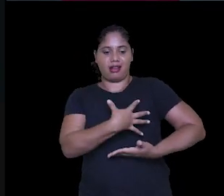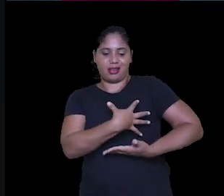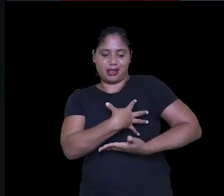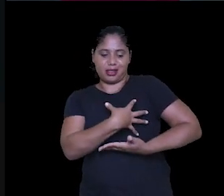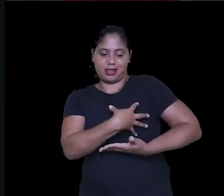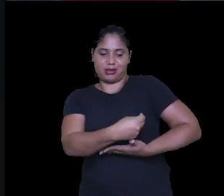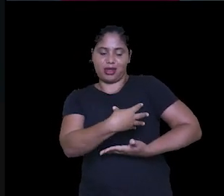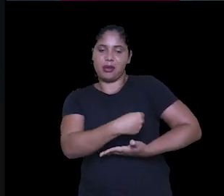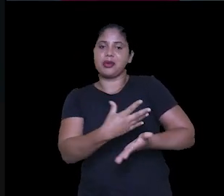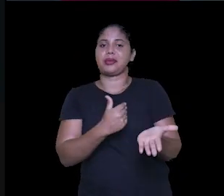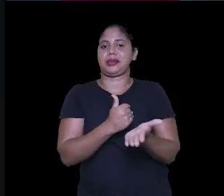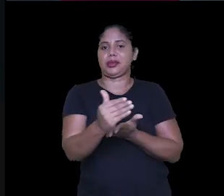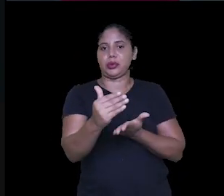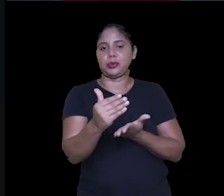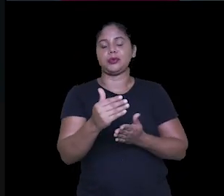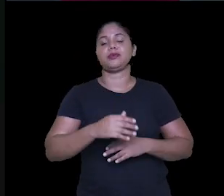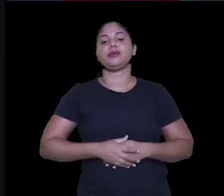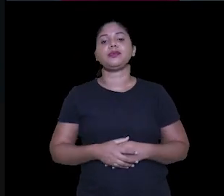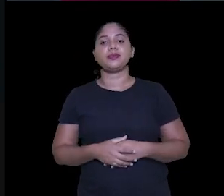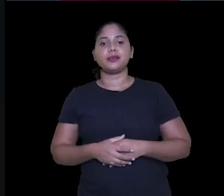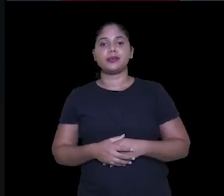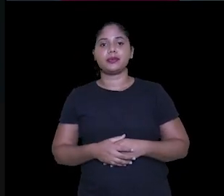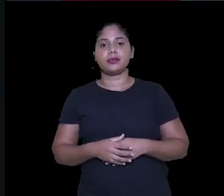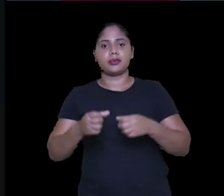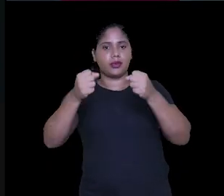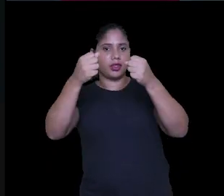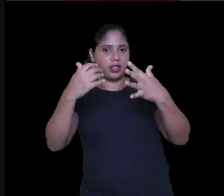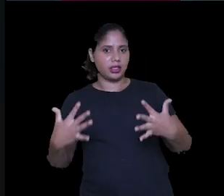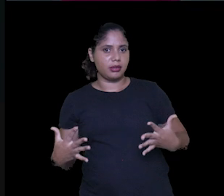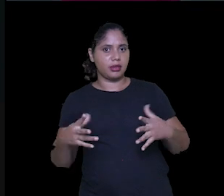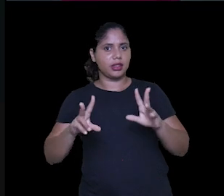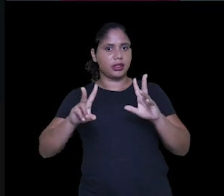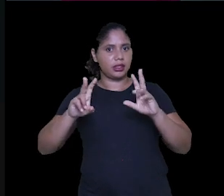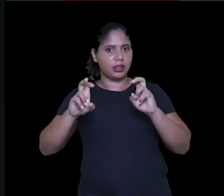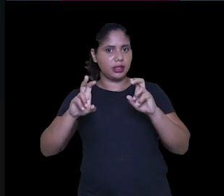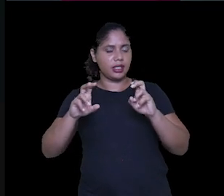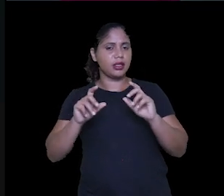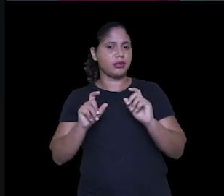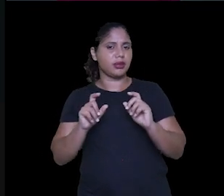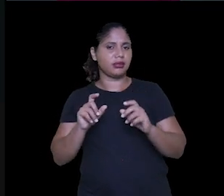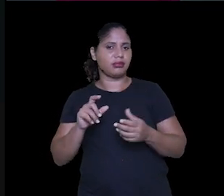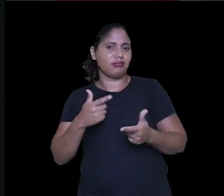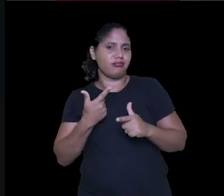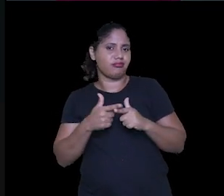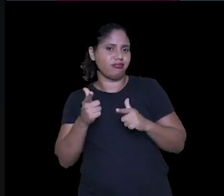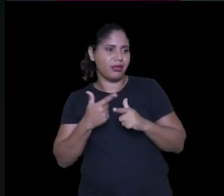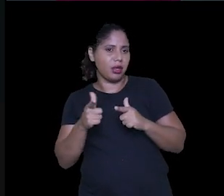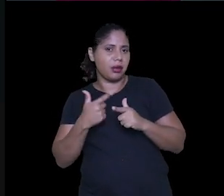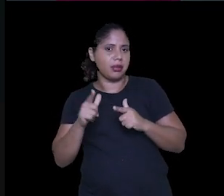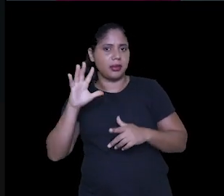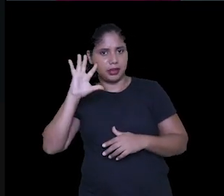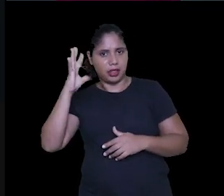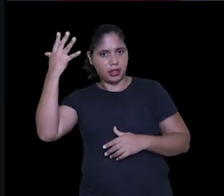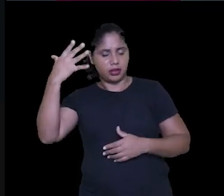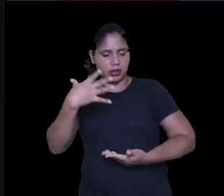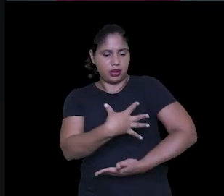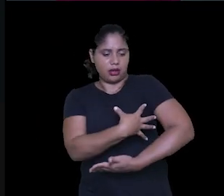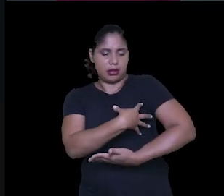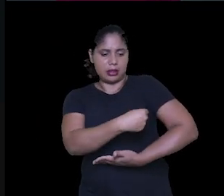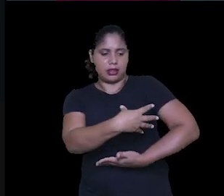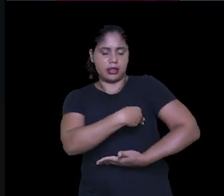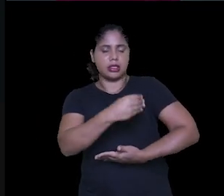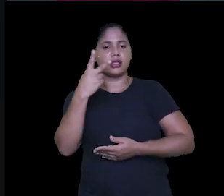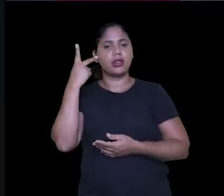mamas ficam cheias por mais tempo. E realiza a ordenha manual só para alívio. Recomenda-se usar sutiãs com